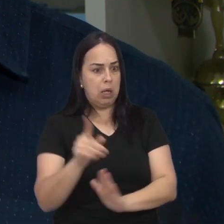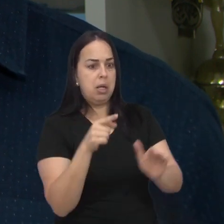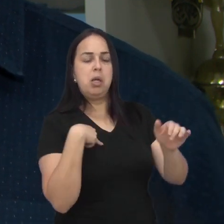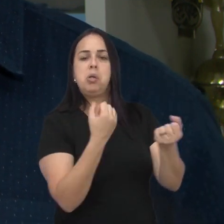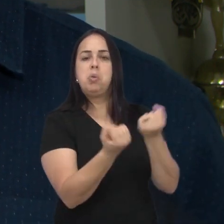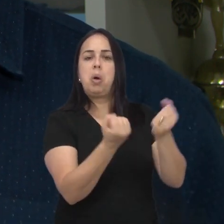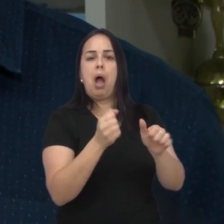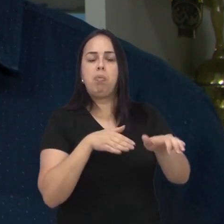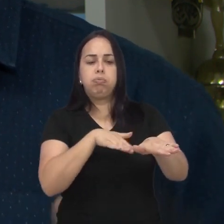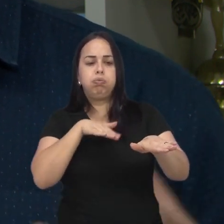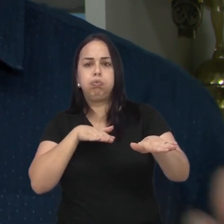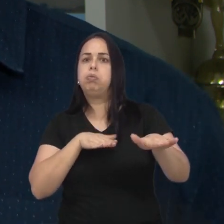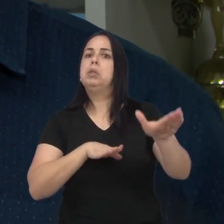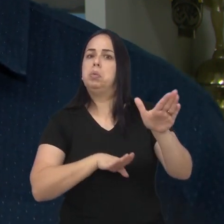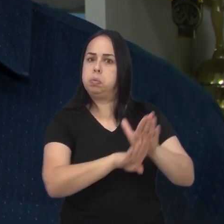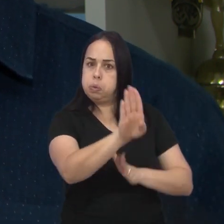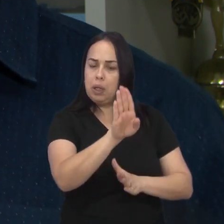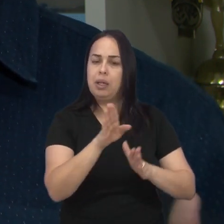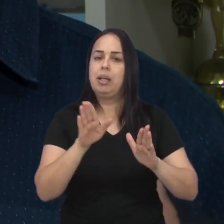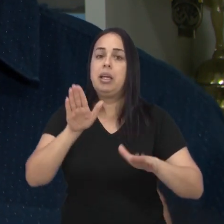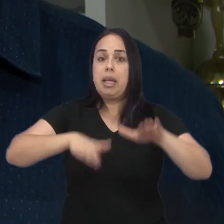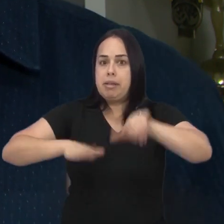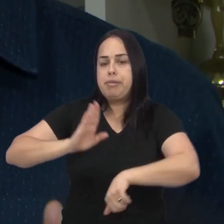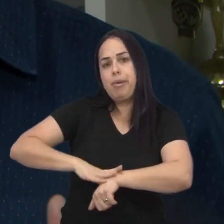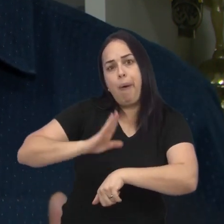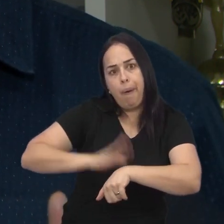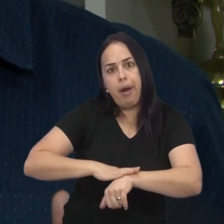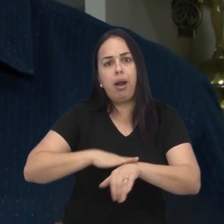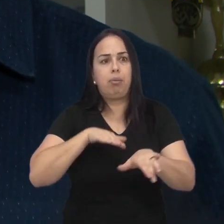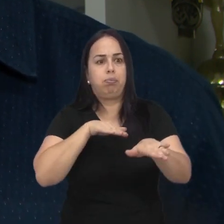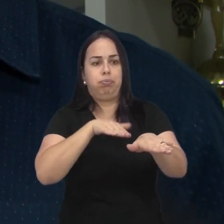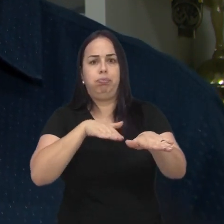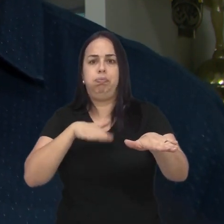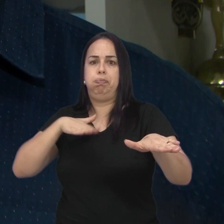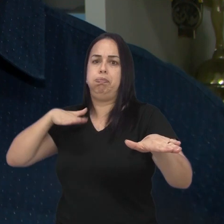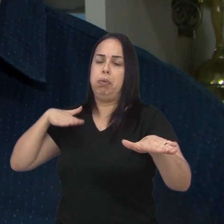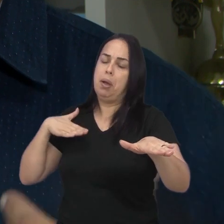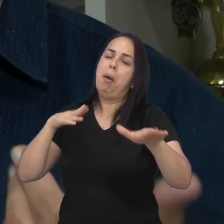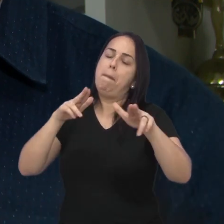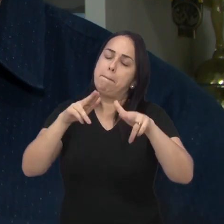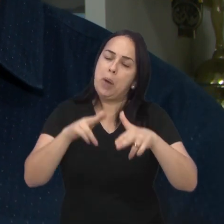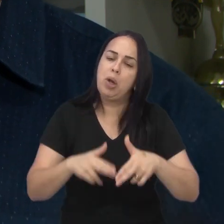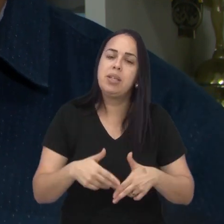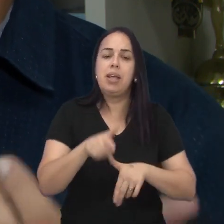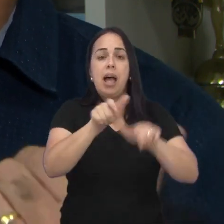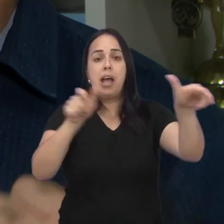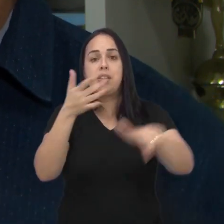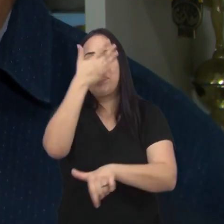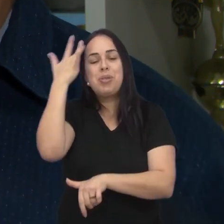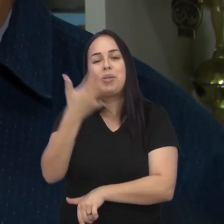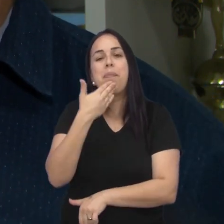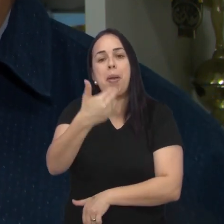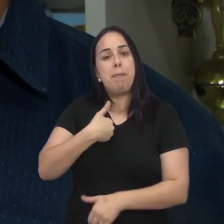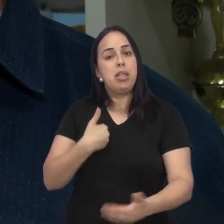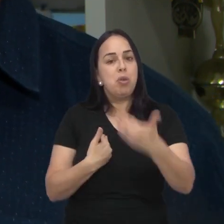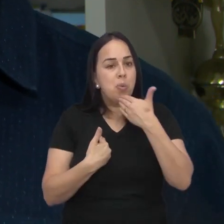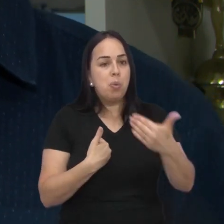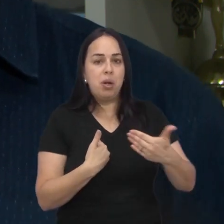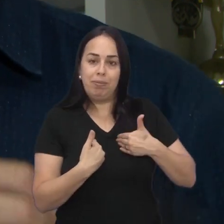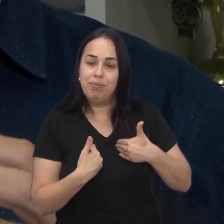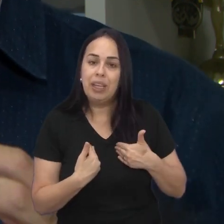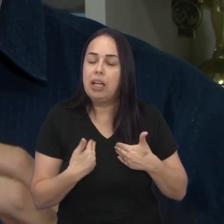muitas vezes nós temos vias nos horários de pico que ela acaba se fechando. E a gente veio trazer essa demanda da própria população que traz para a gente no